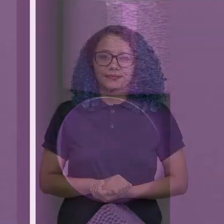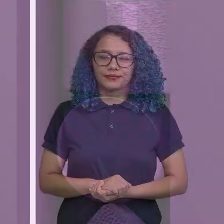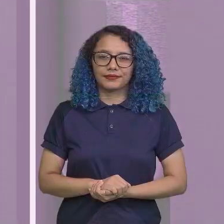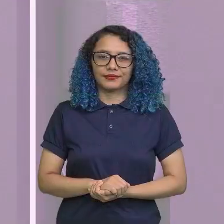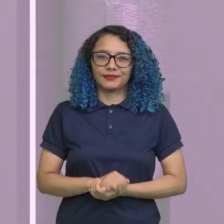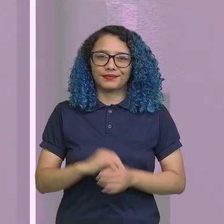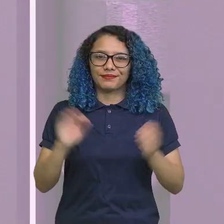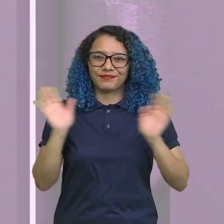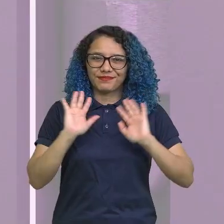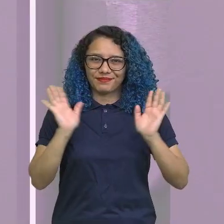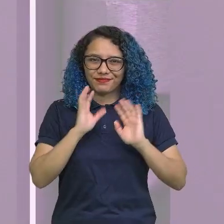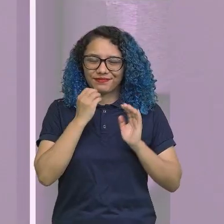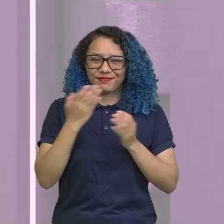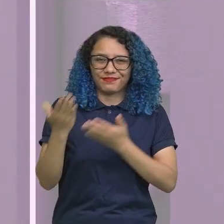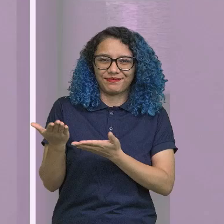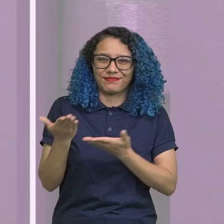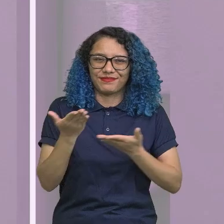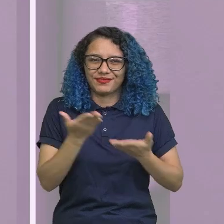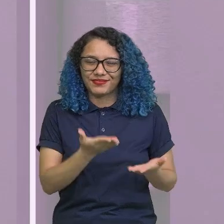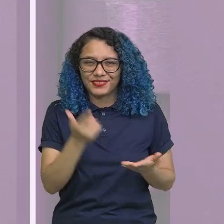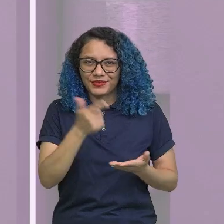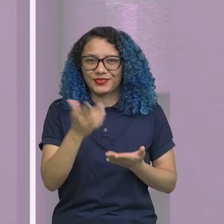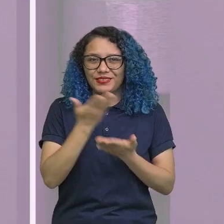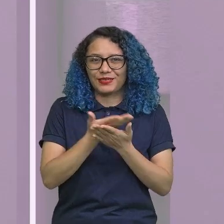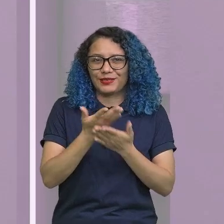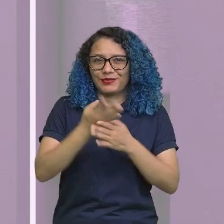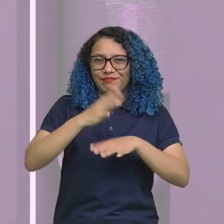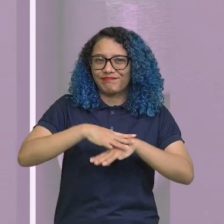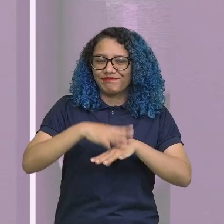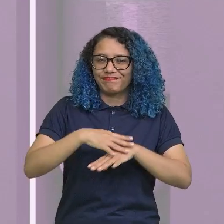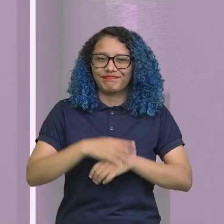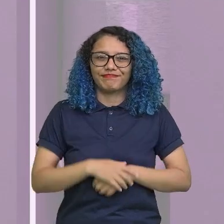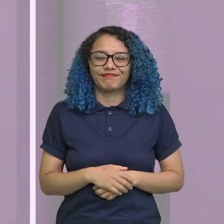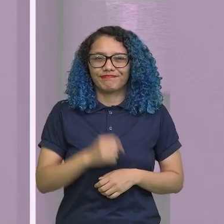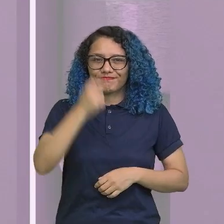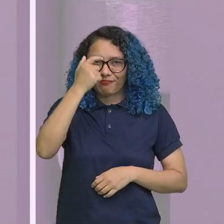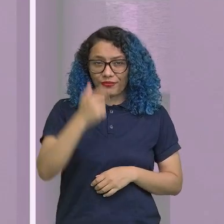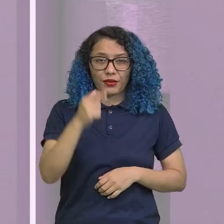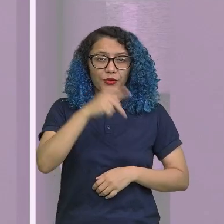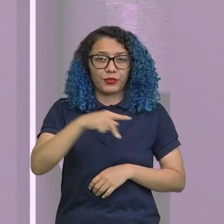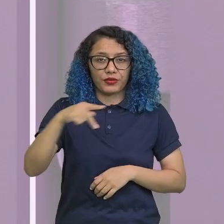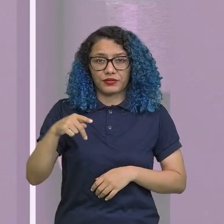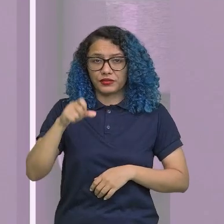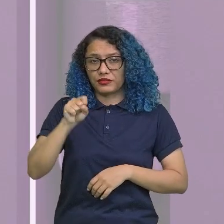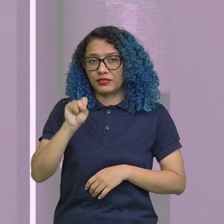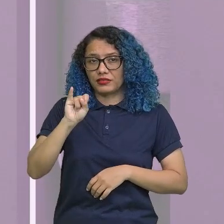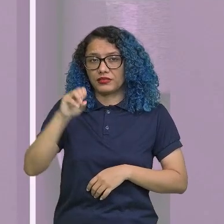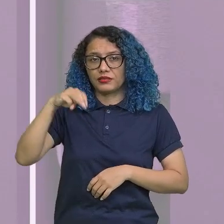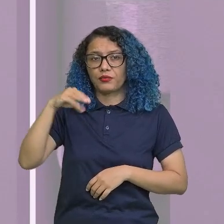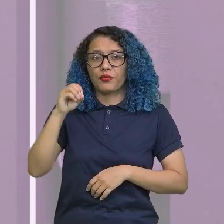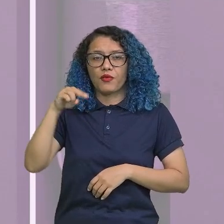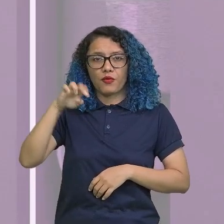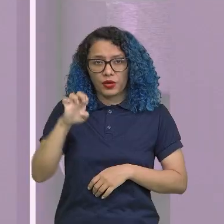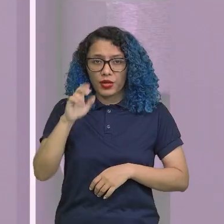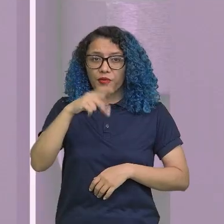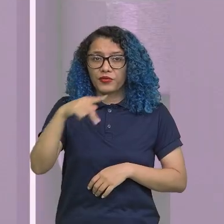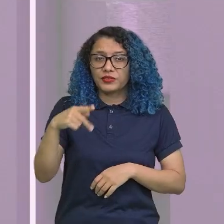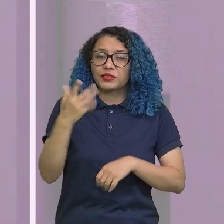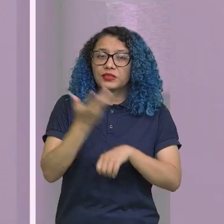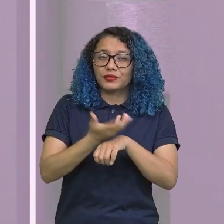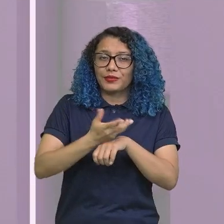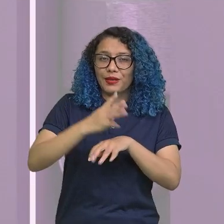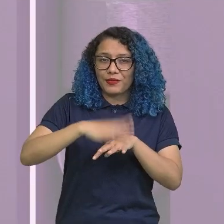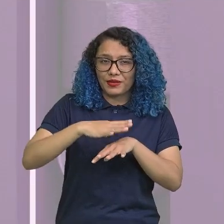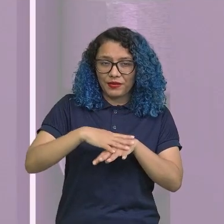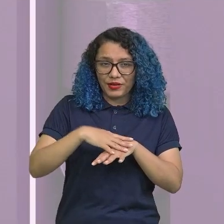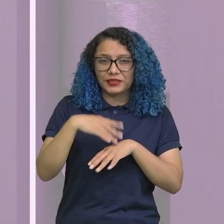Olá, queridos, sejam todos bem-vindos a mais uma aula de matemática. Sou professora Simone Silva, sua professora de matemática,